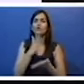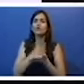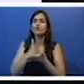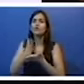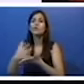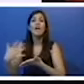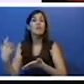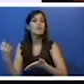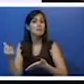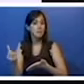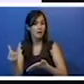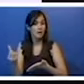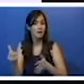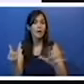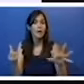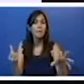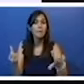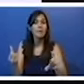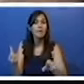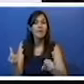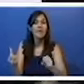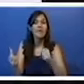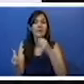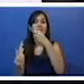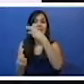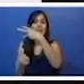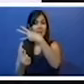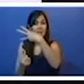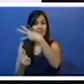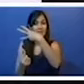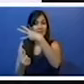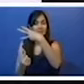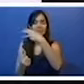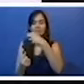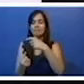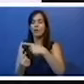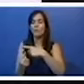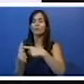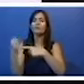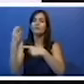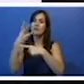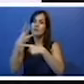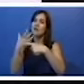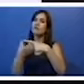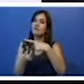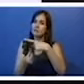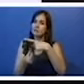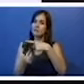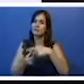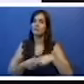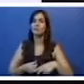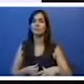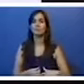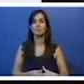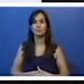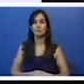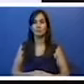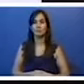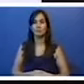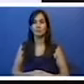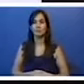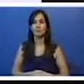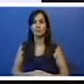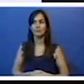partes e peguei três como que vai ficar a fração ou seis embaixo ou três em cima